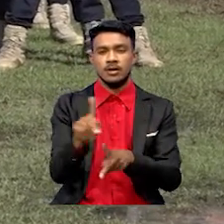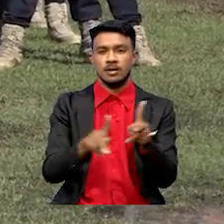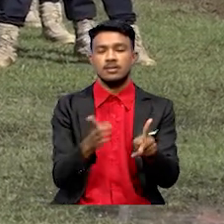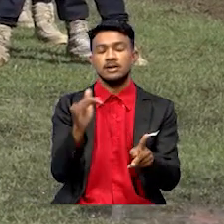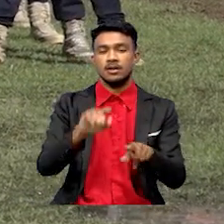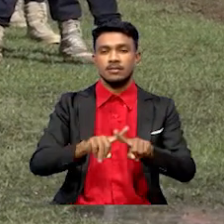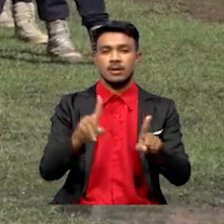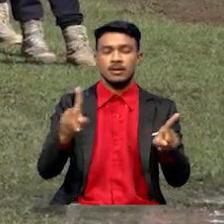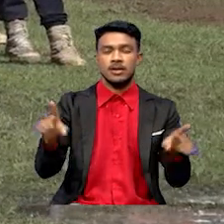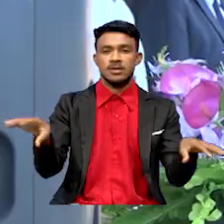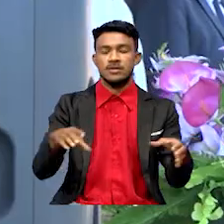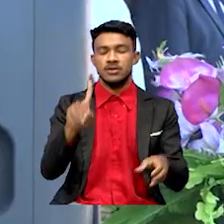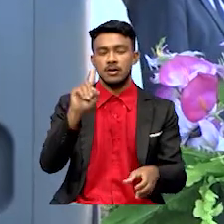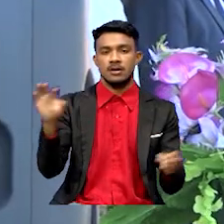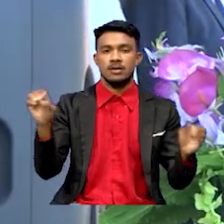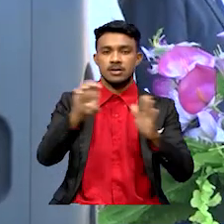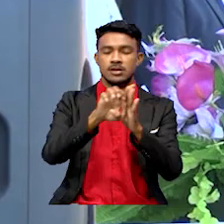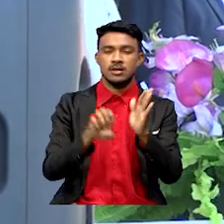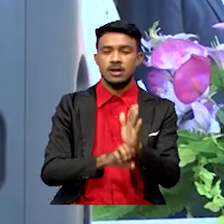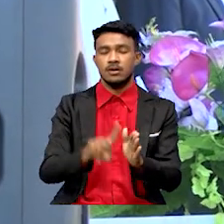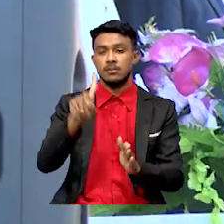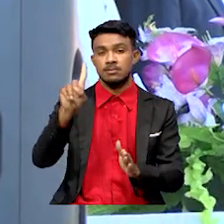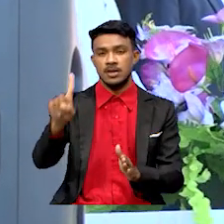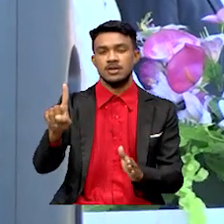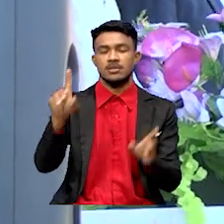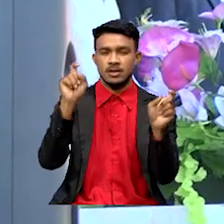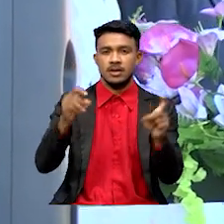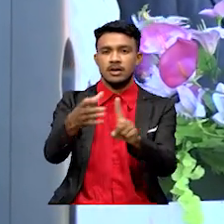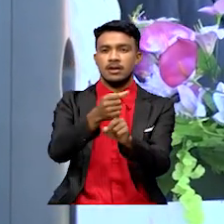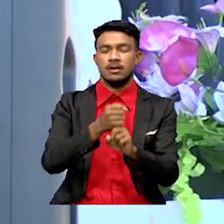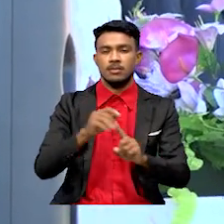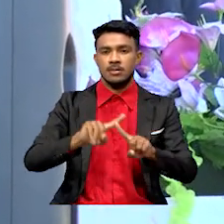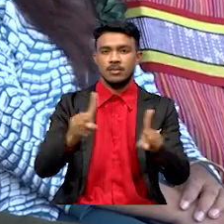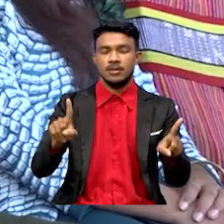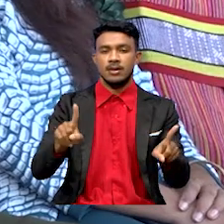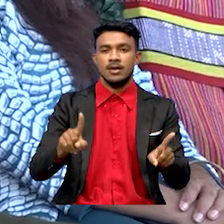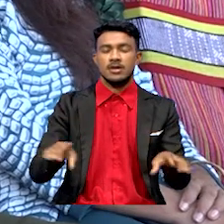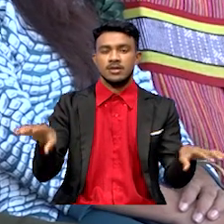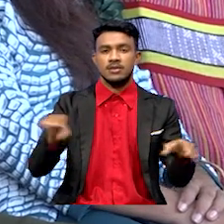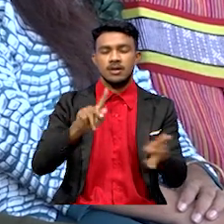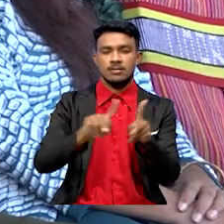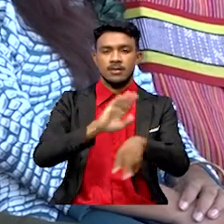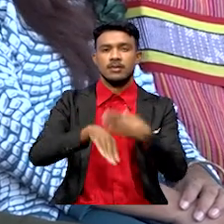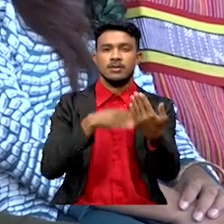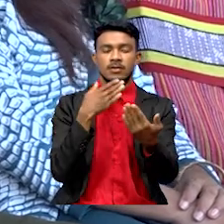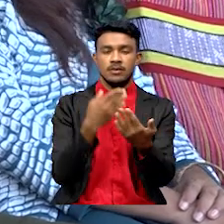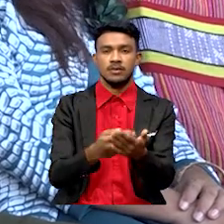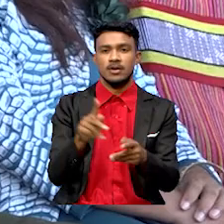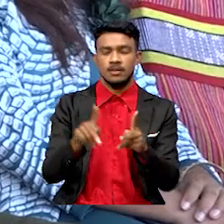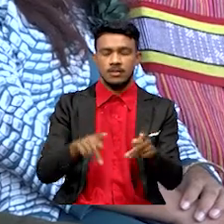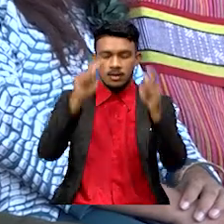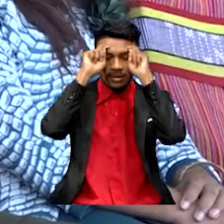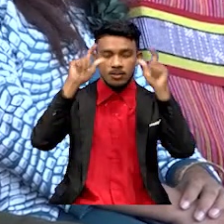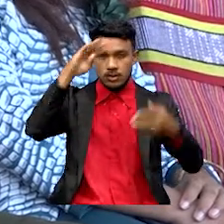mais b que nada nem lá os estarão nessa como é que tem que ficar uma monte de vez o rotonia sociedade